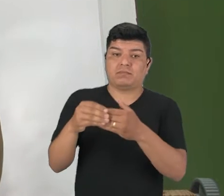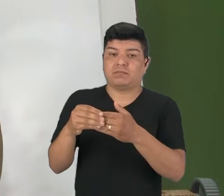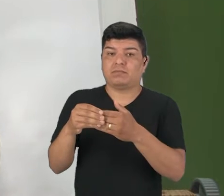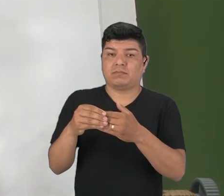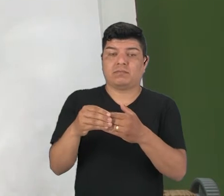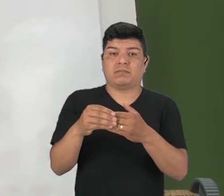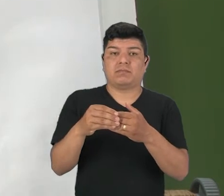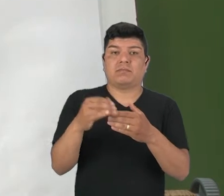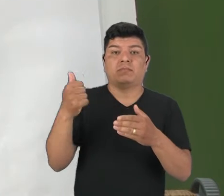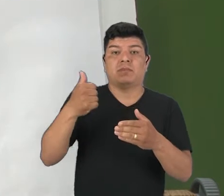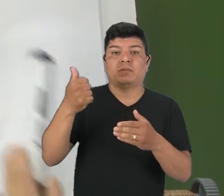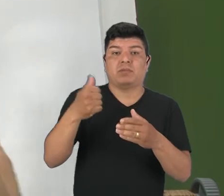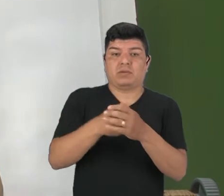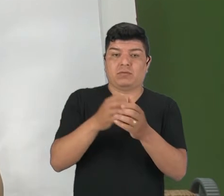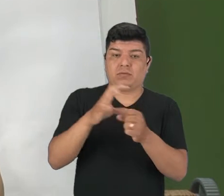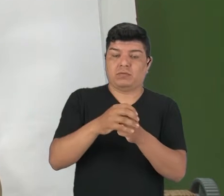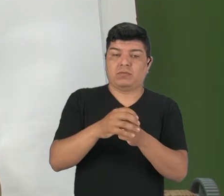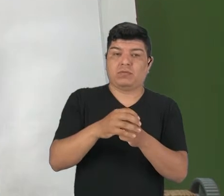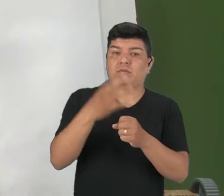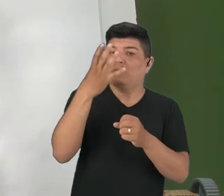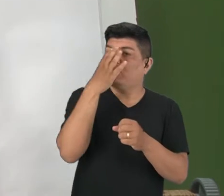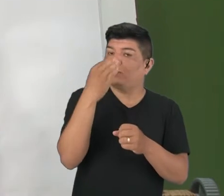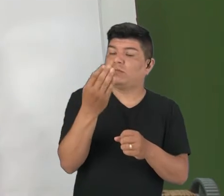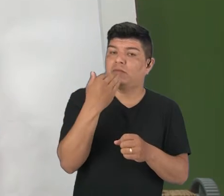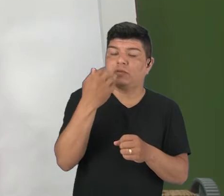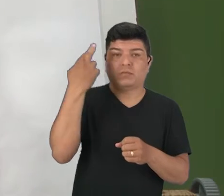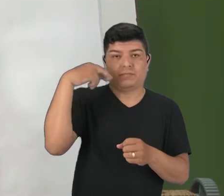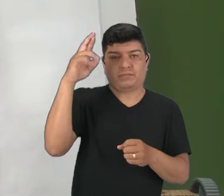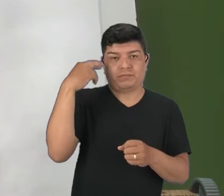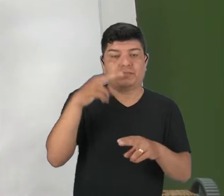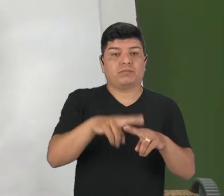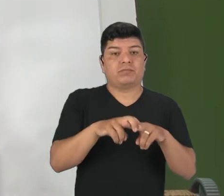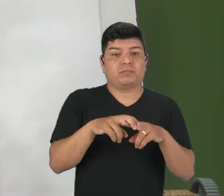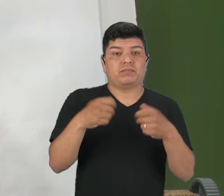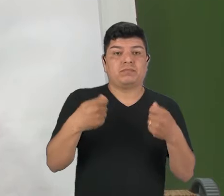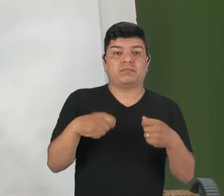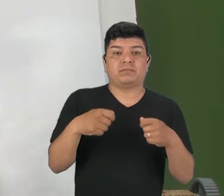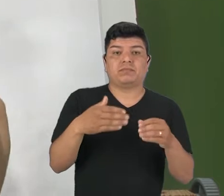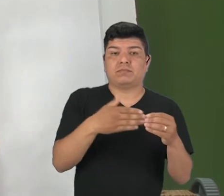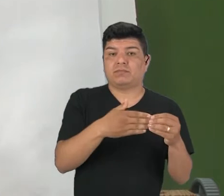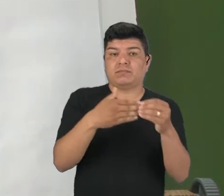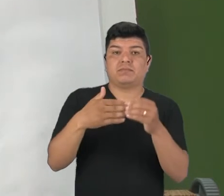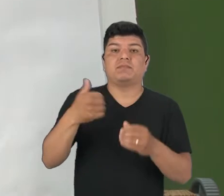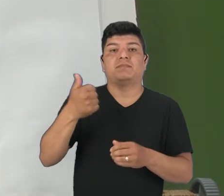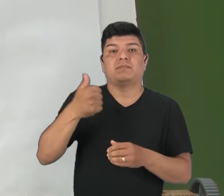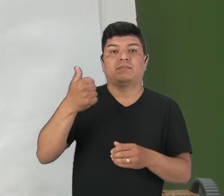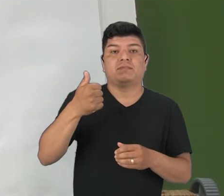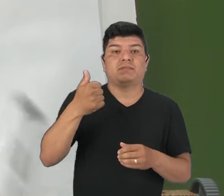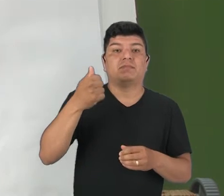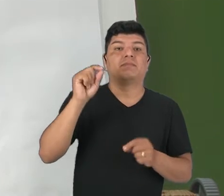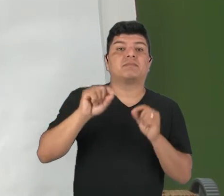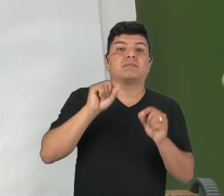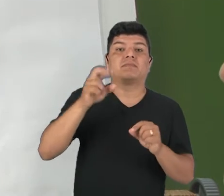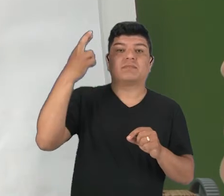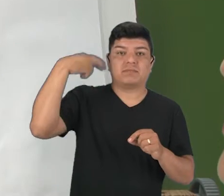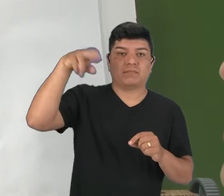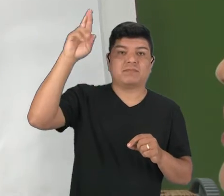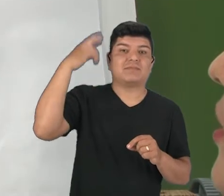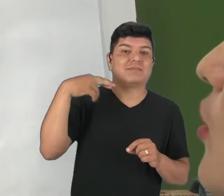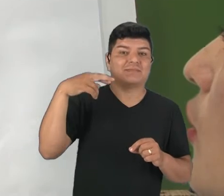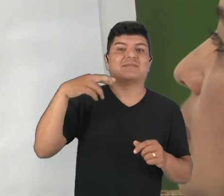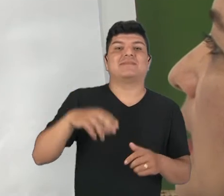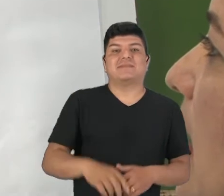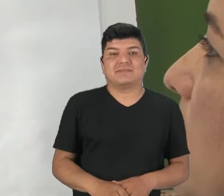ter comido a cabra. Então, vamos lá. Eu levo o que primeiro? A cabra, né? Vou pegar a cabra primeiro para cá,